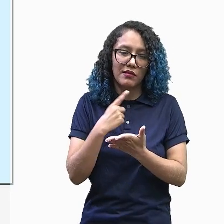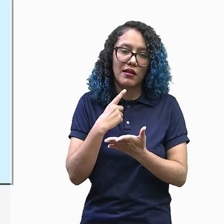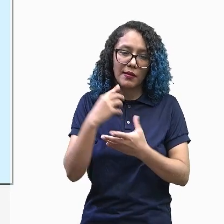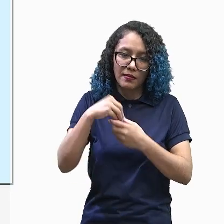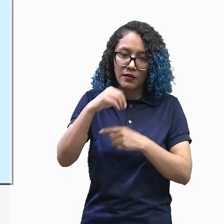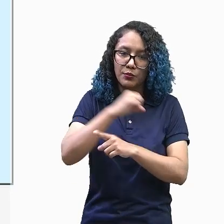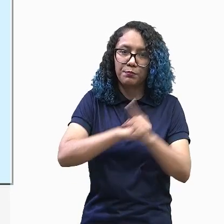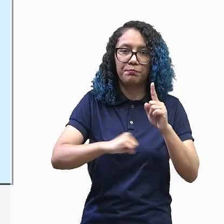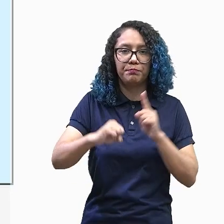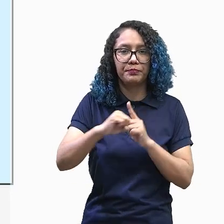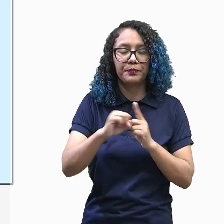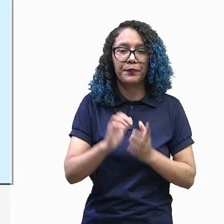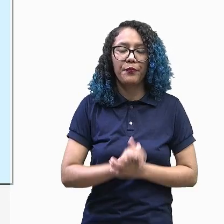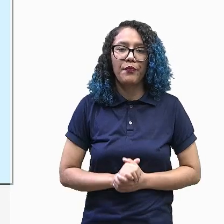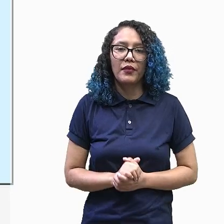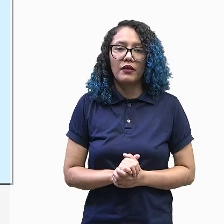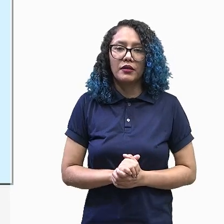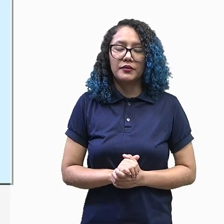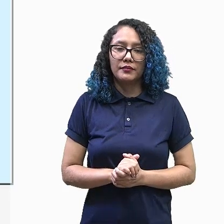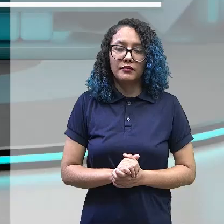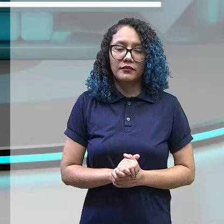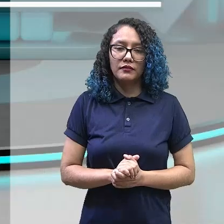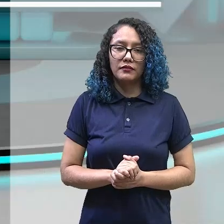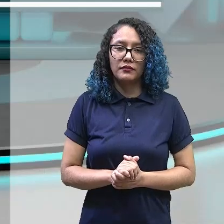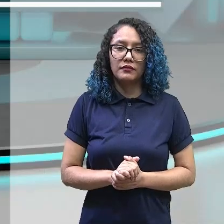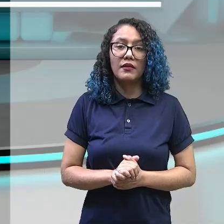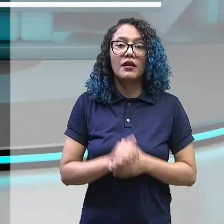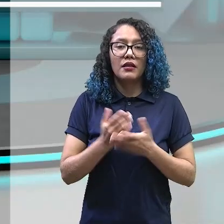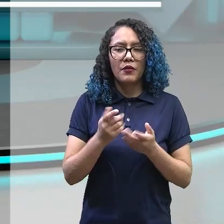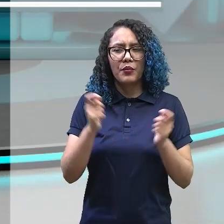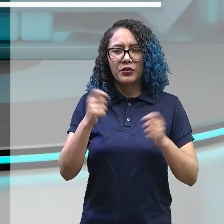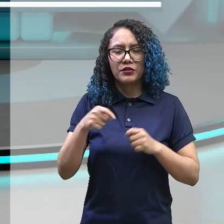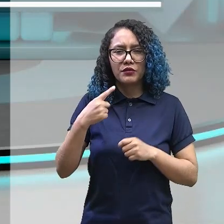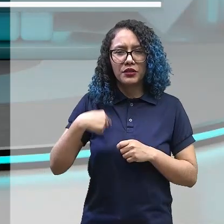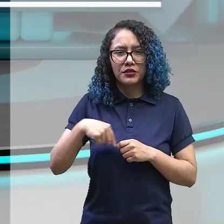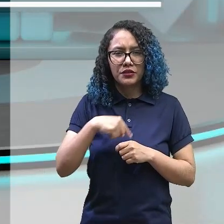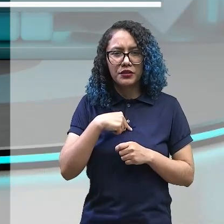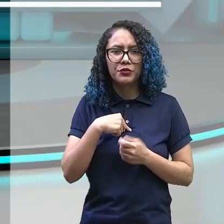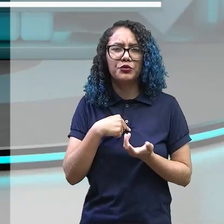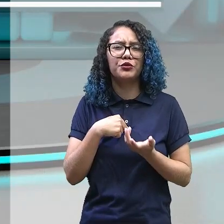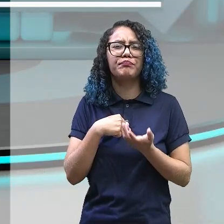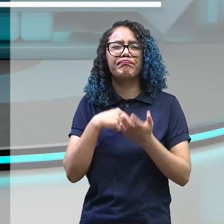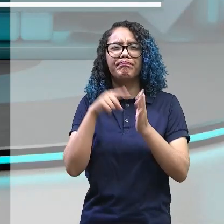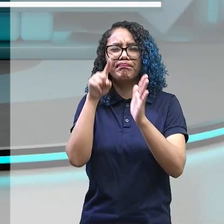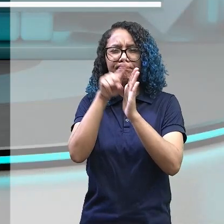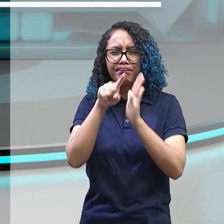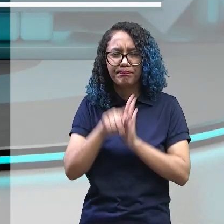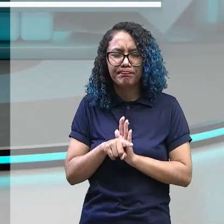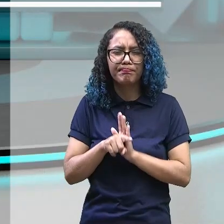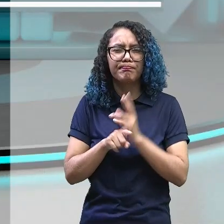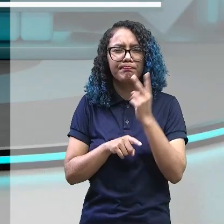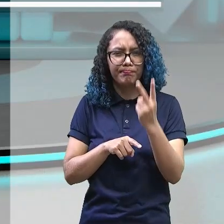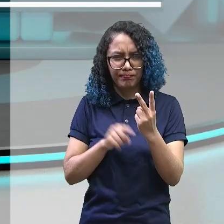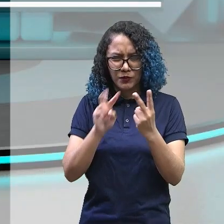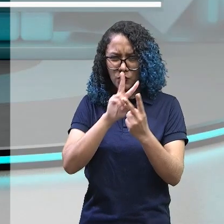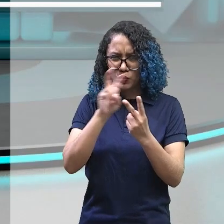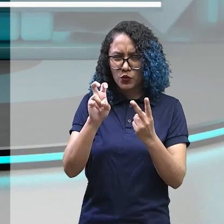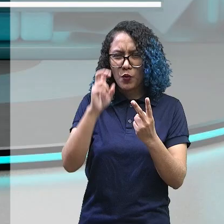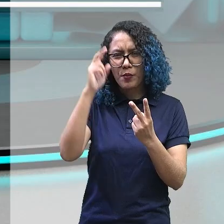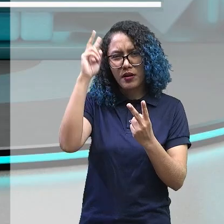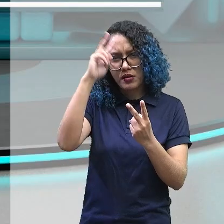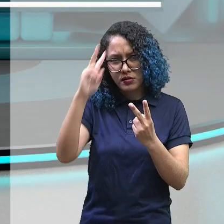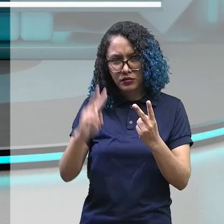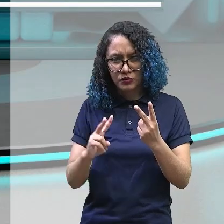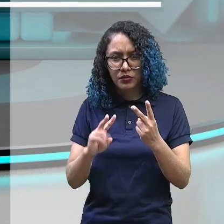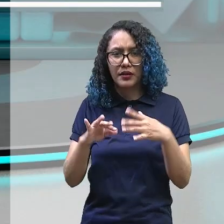Então, nós podemos fazer duas perguntas, né, a respeito dessa história, né?